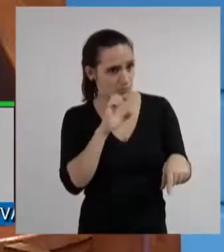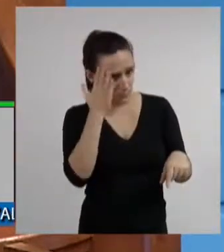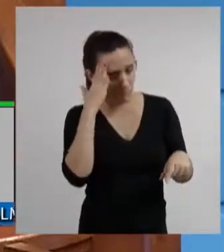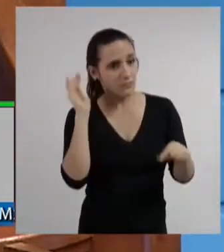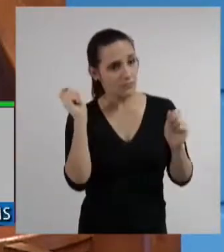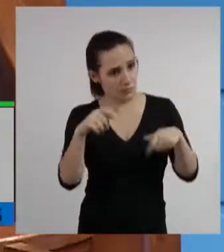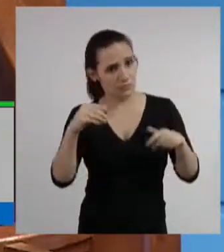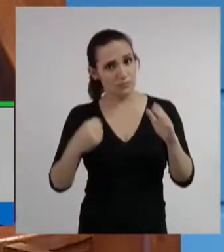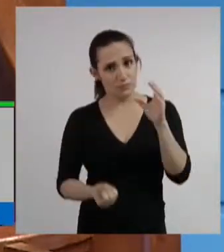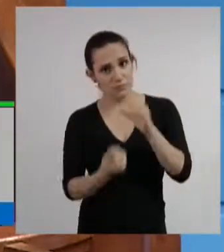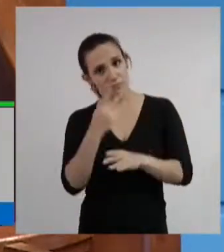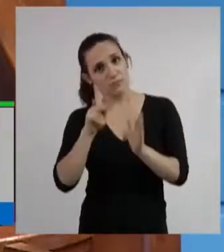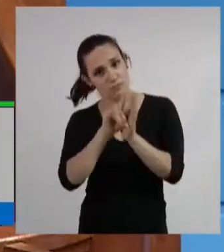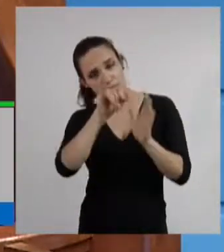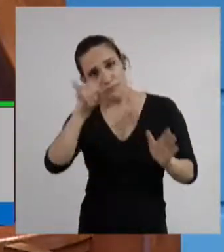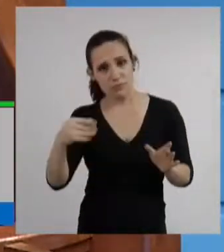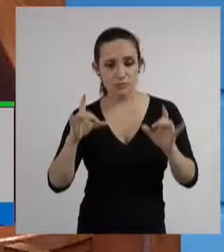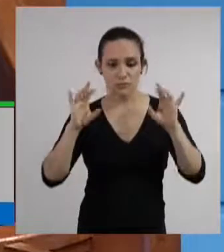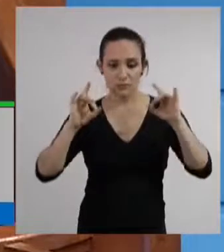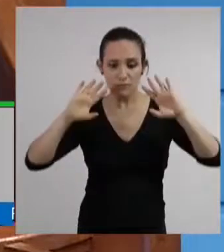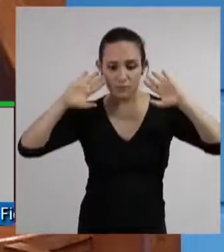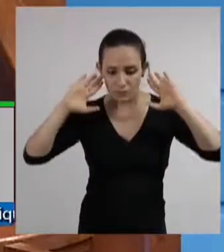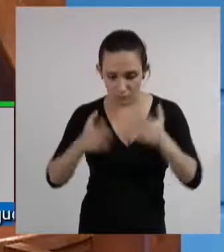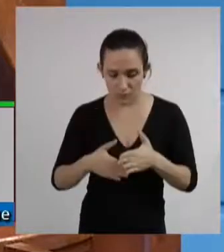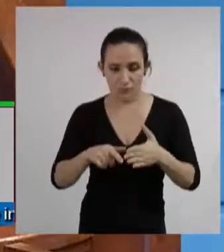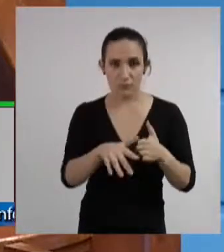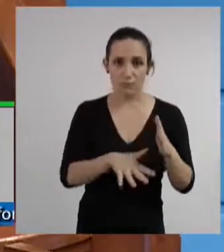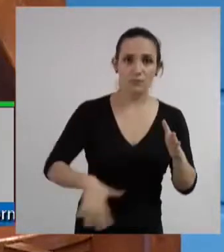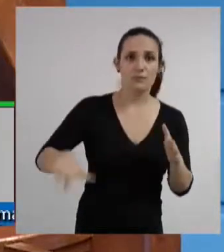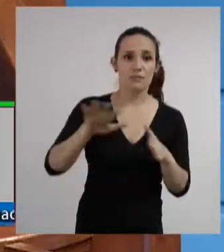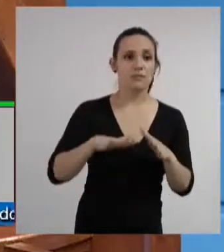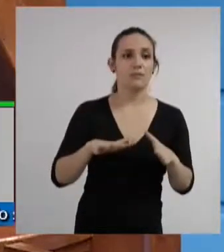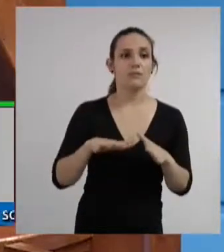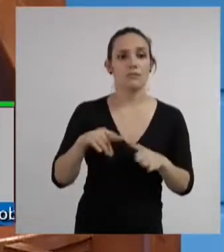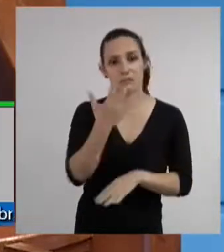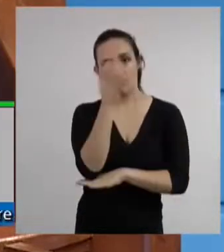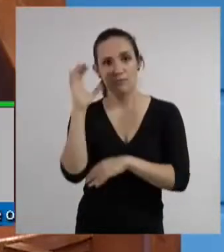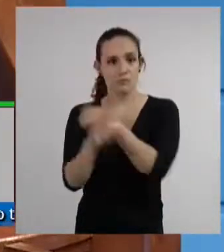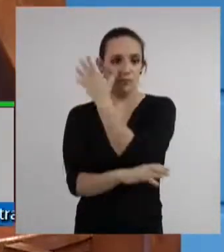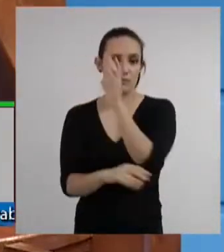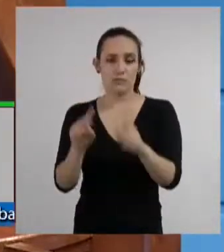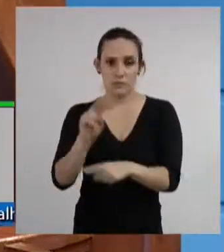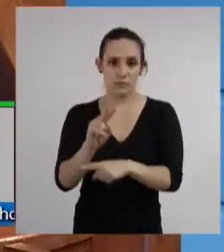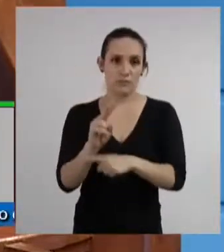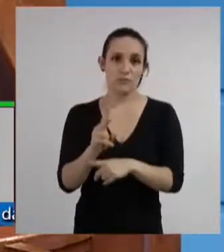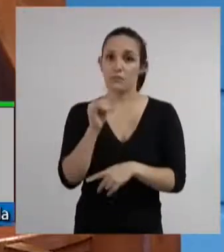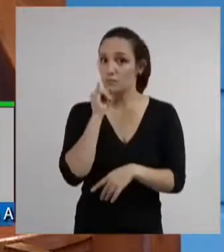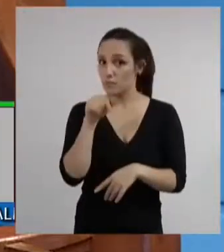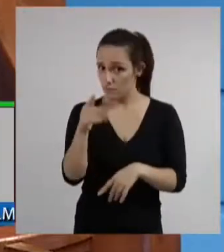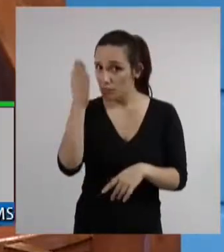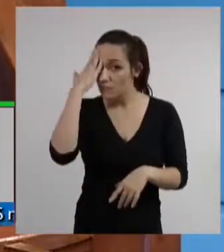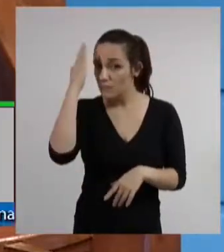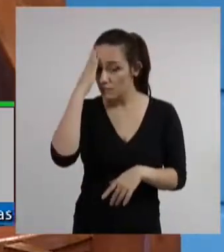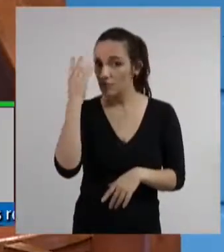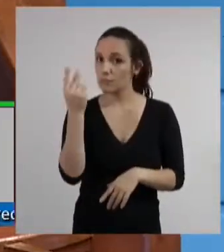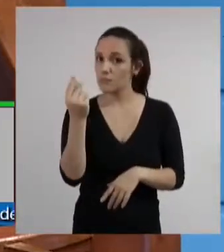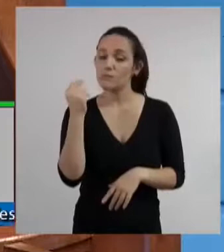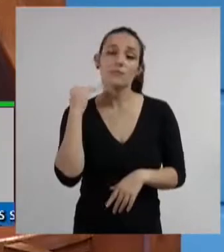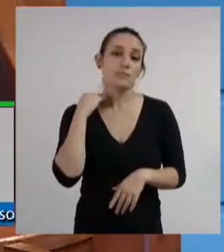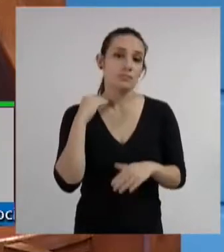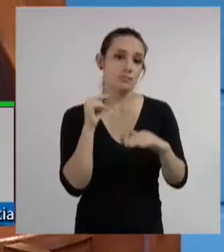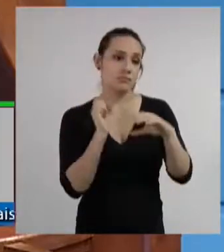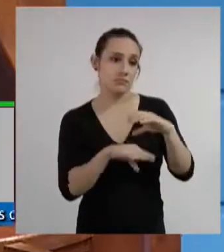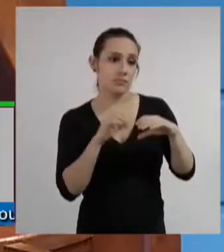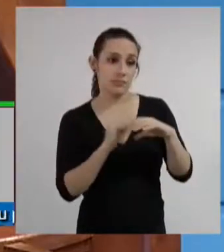plurianual, criar um programa específico para isso. E Vossa Excelência sabe que os fundos constitucionais, eles têm